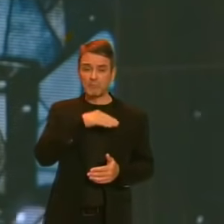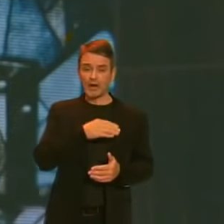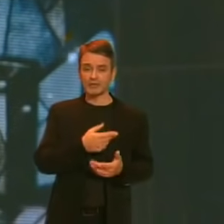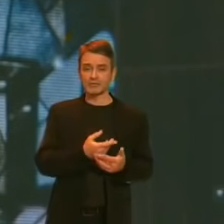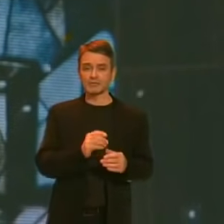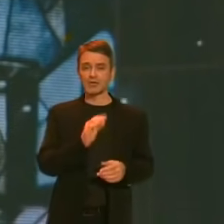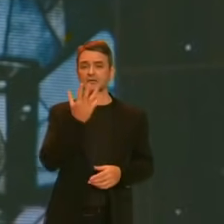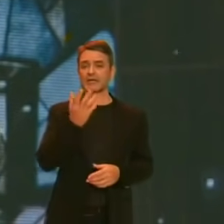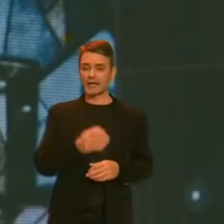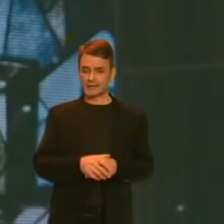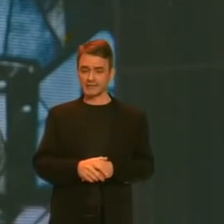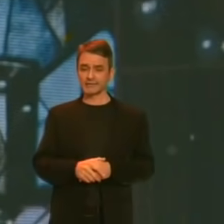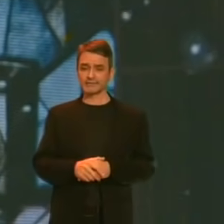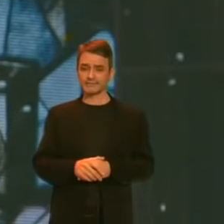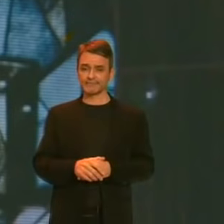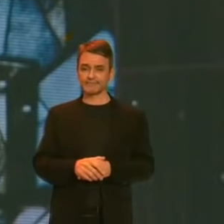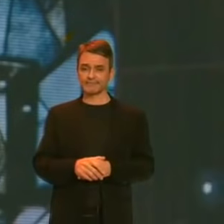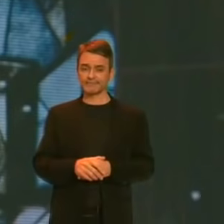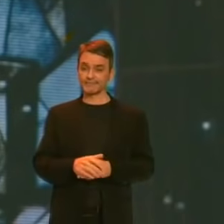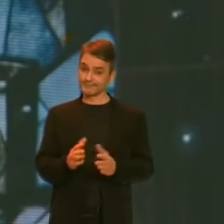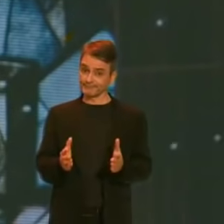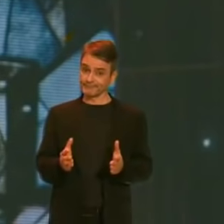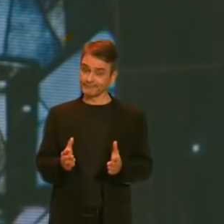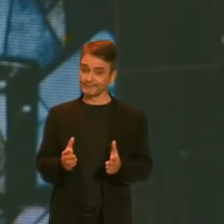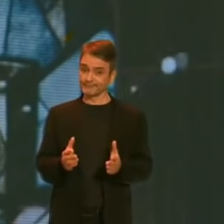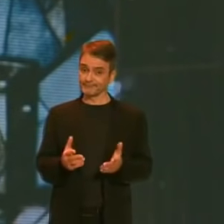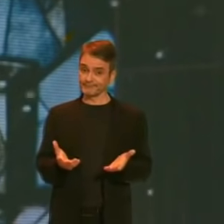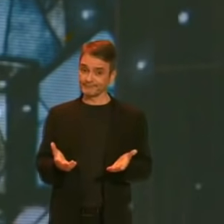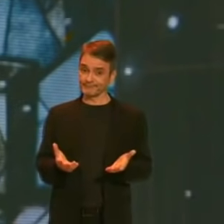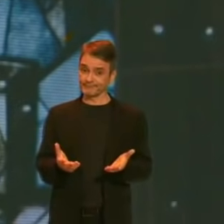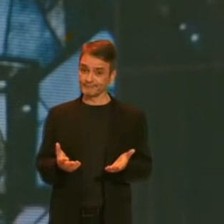isso. É isso que a Bíblia está dizendo.